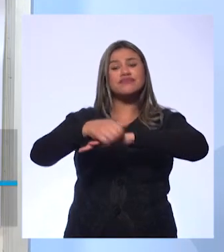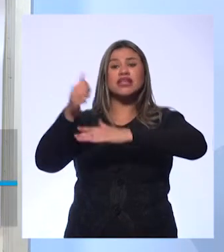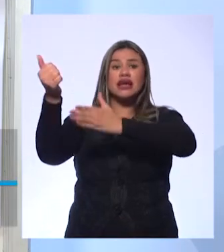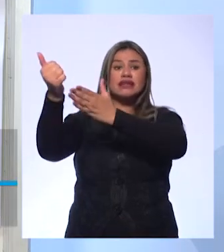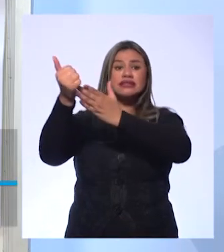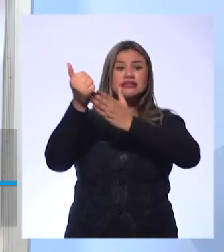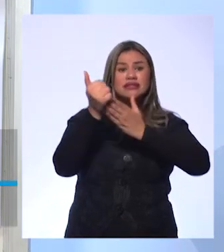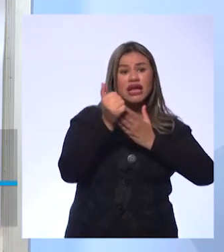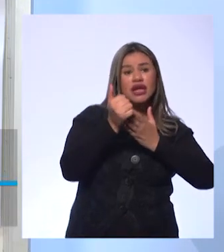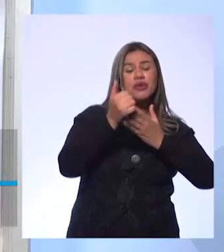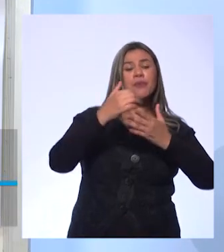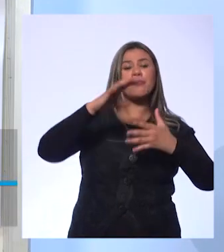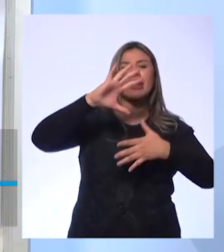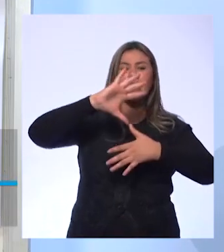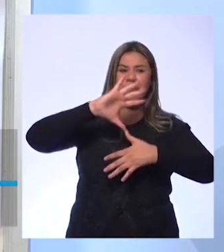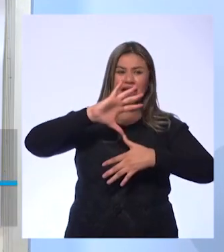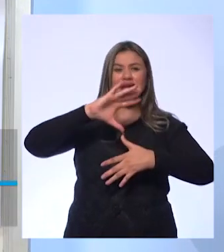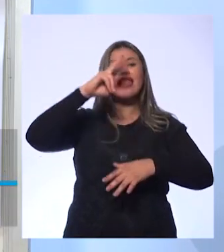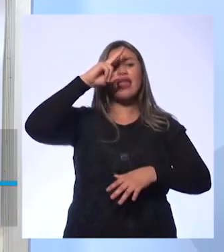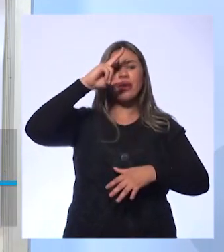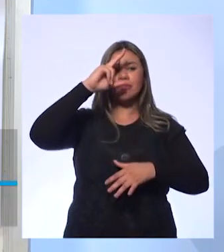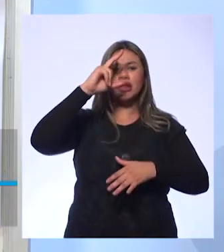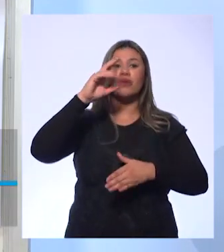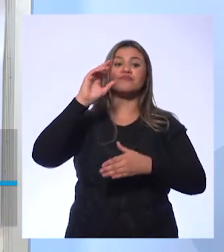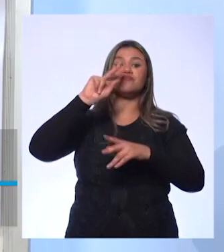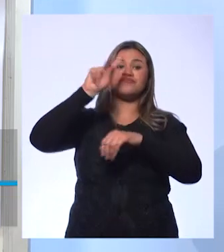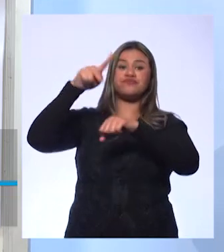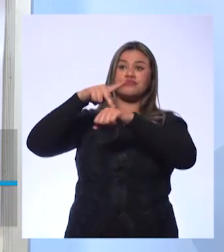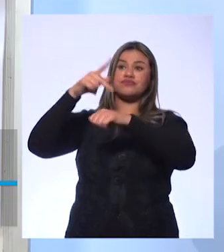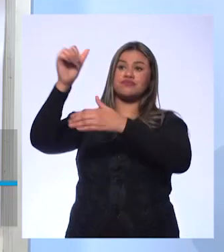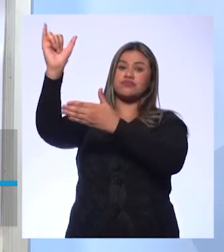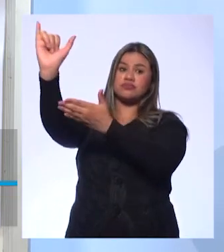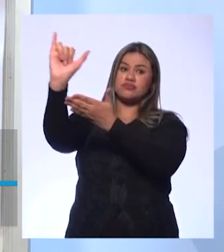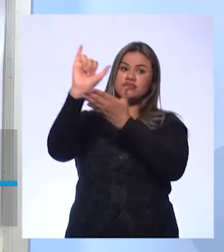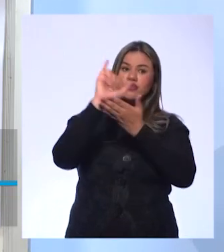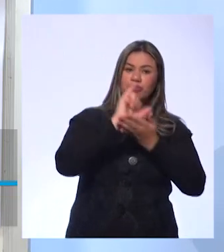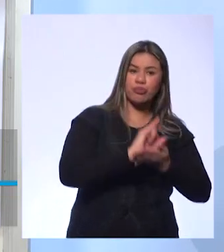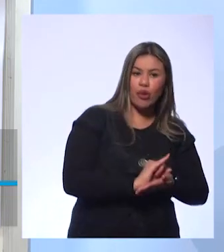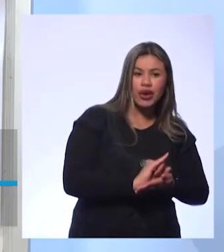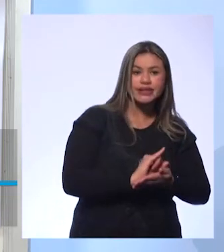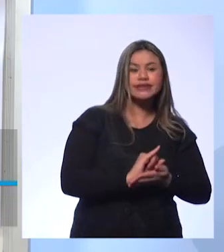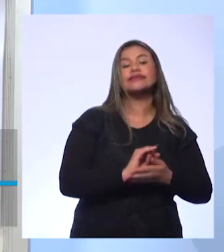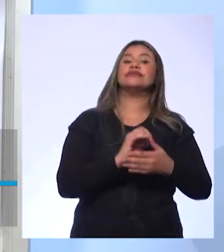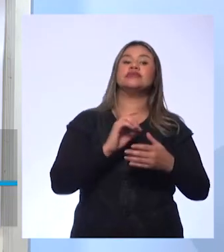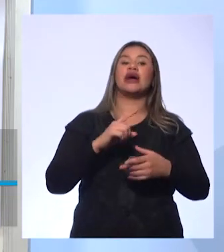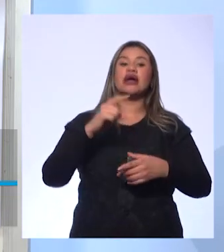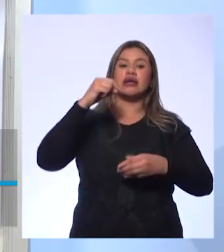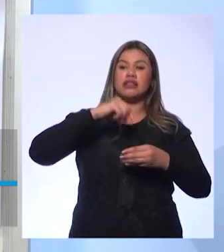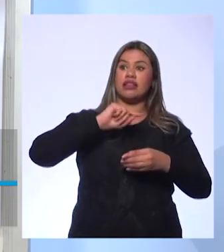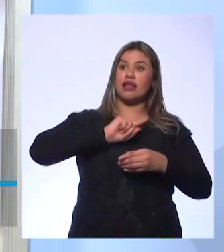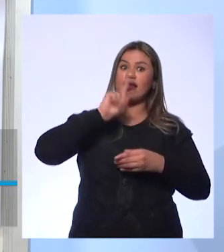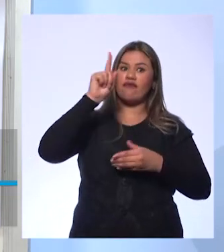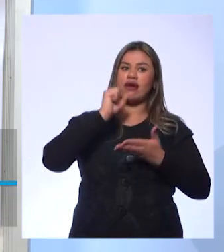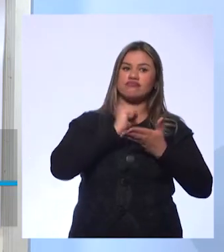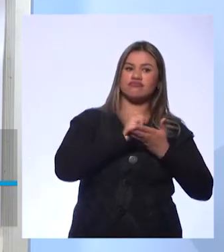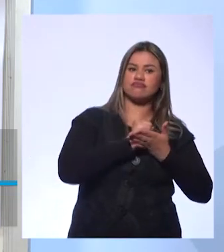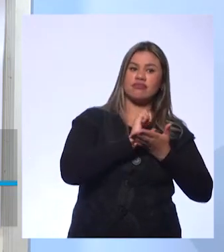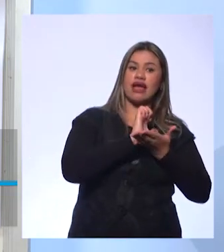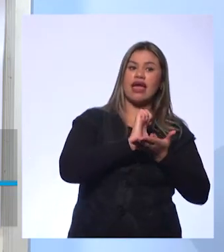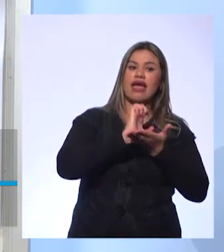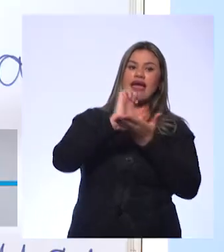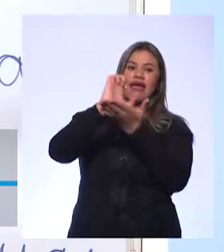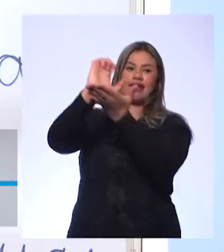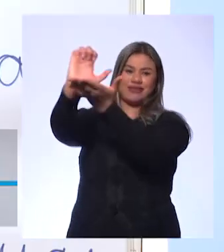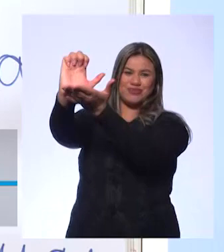olha só lembram disso importar é trazer e exportar e mandar então América Latina ainda não